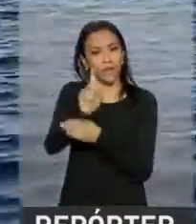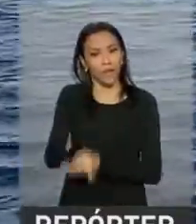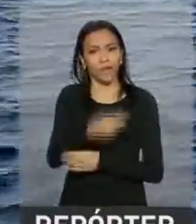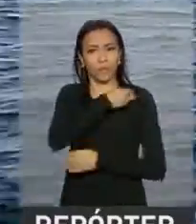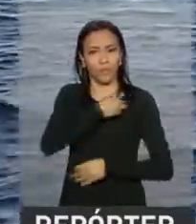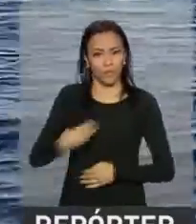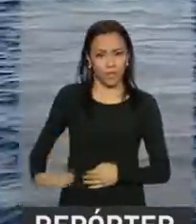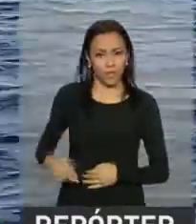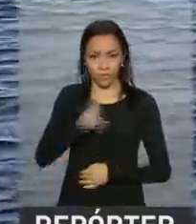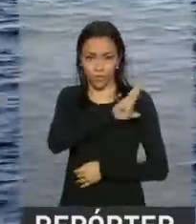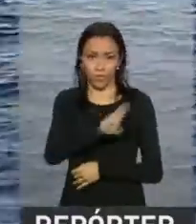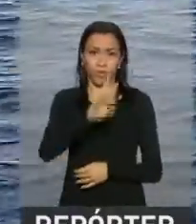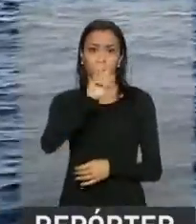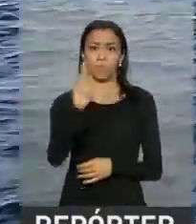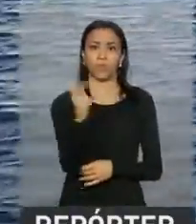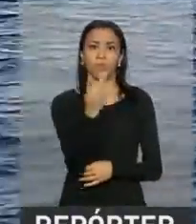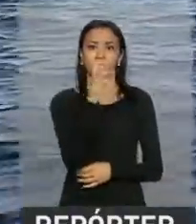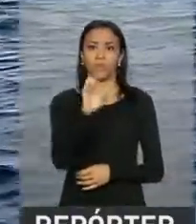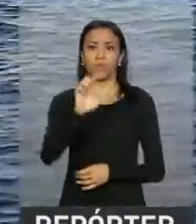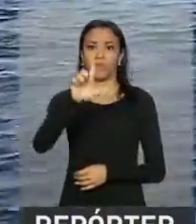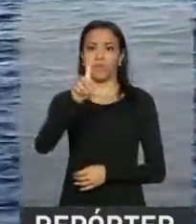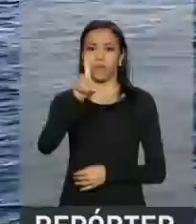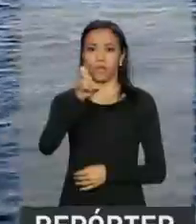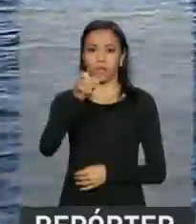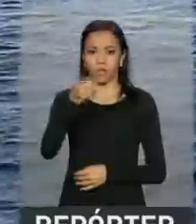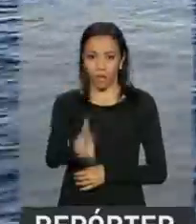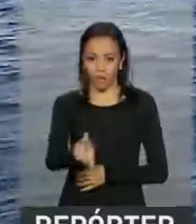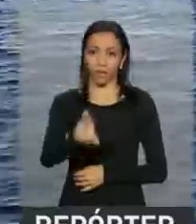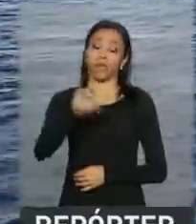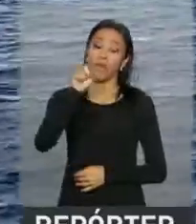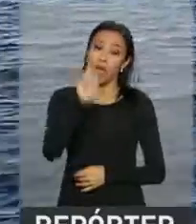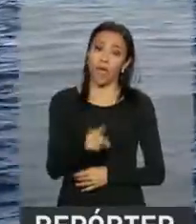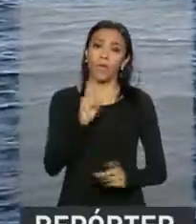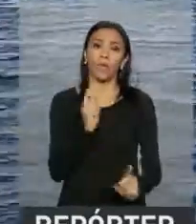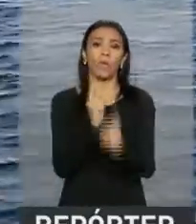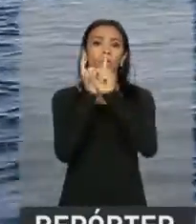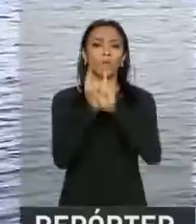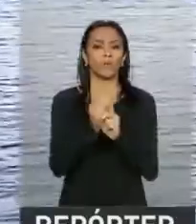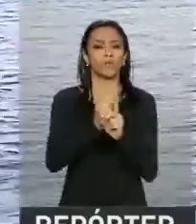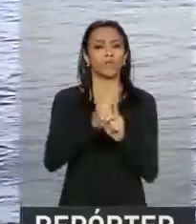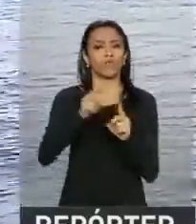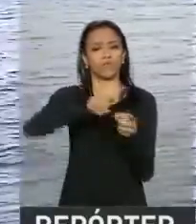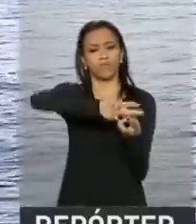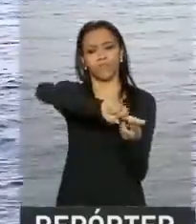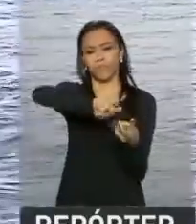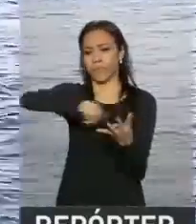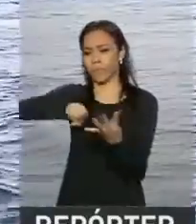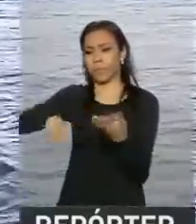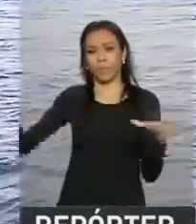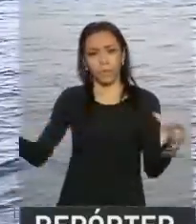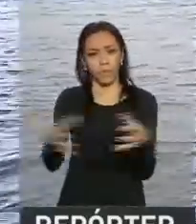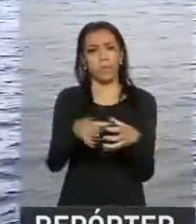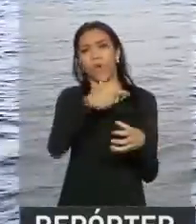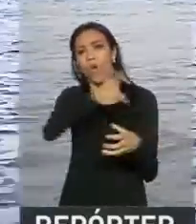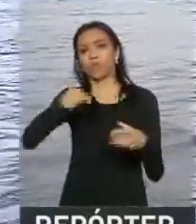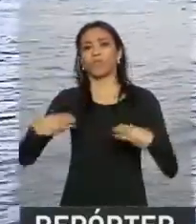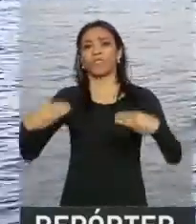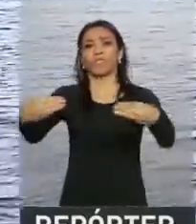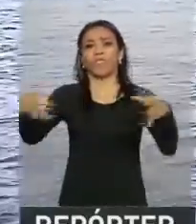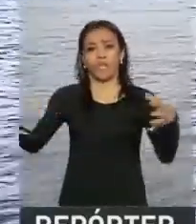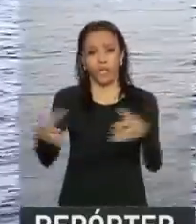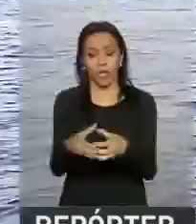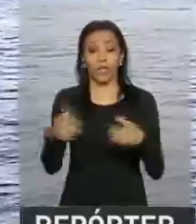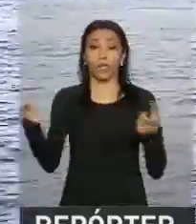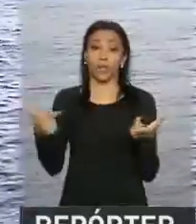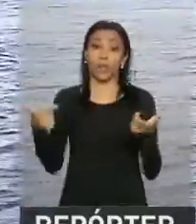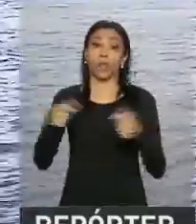ministro da pasta é o de trabalho serão ao o encontro terá a participação de representantes de outros ministérios como meio ambiente